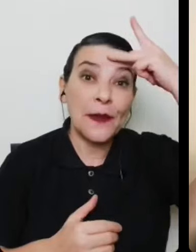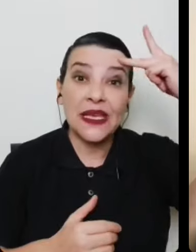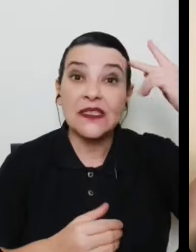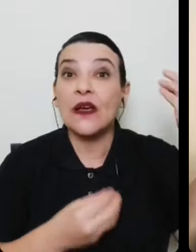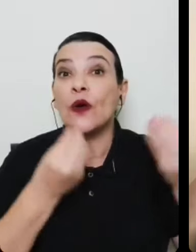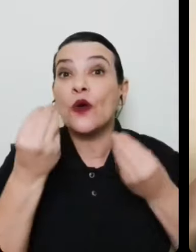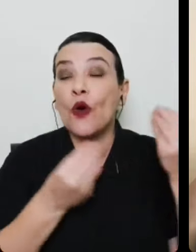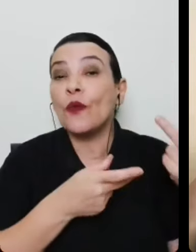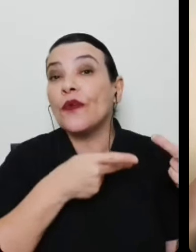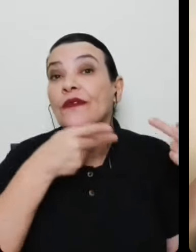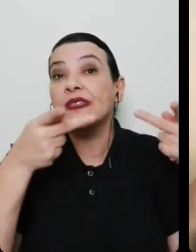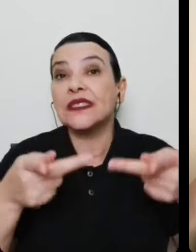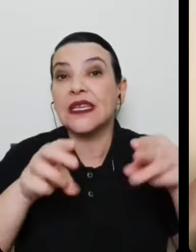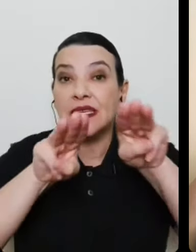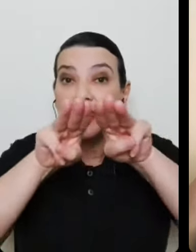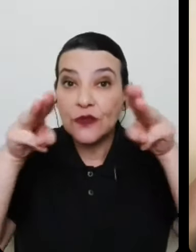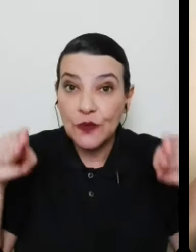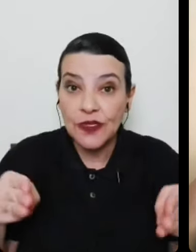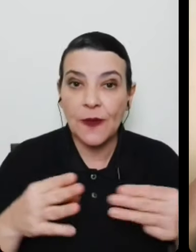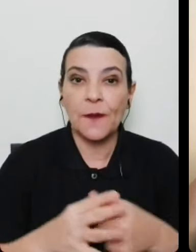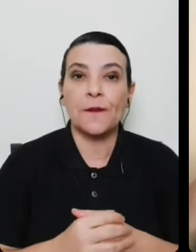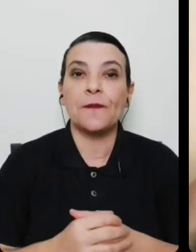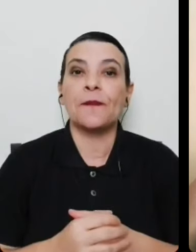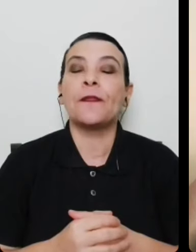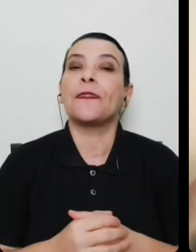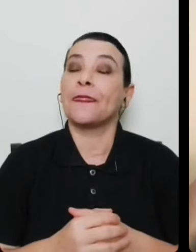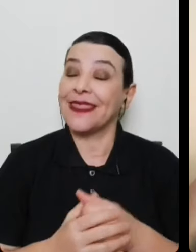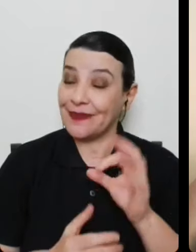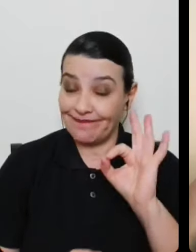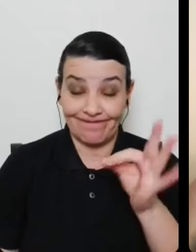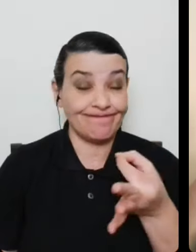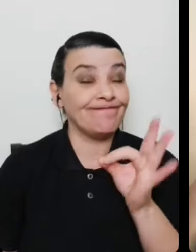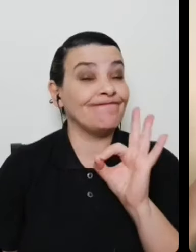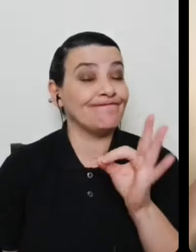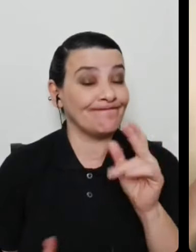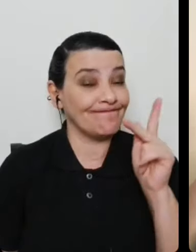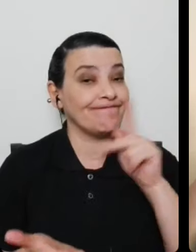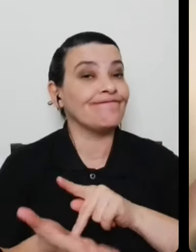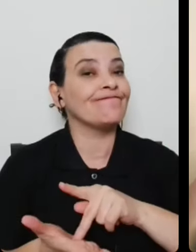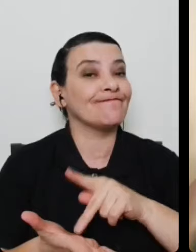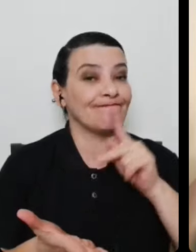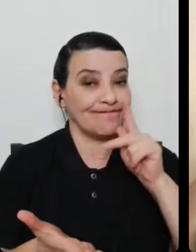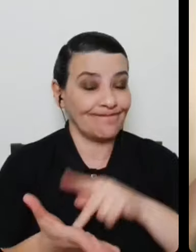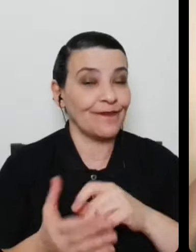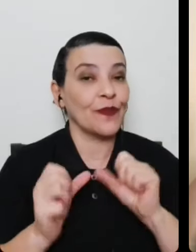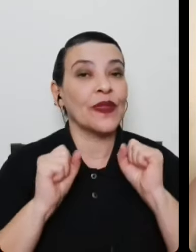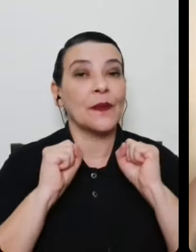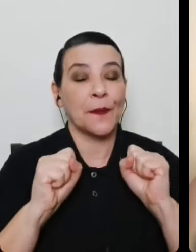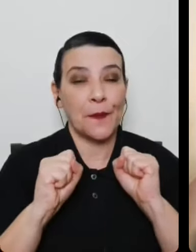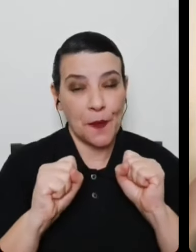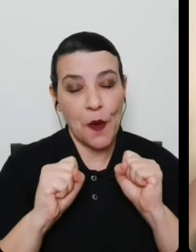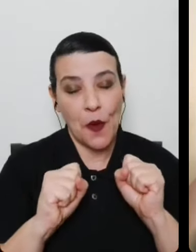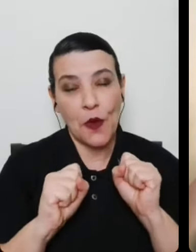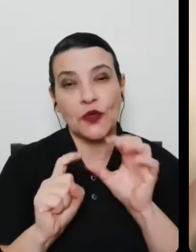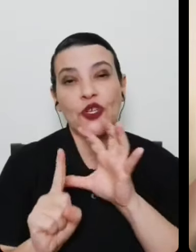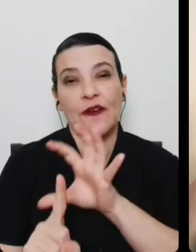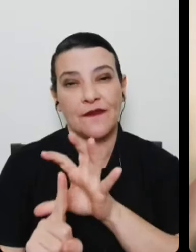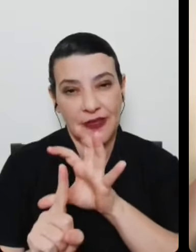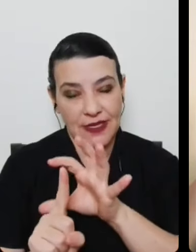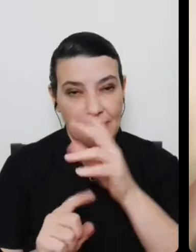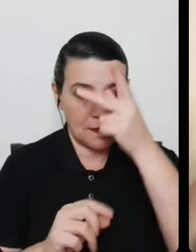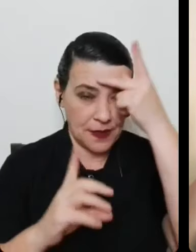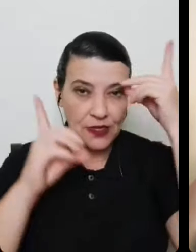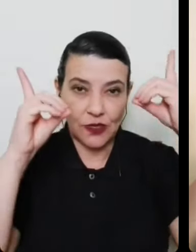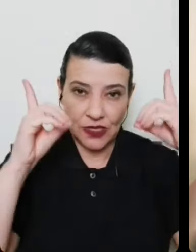visitante do museu, né? Impacta em várias relações que envolvam a pessoa com deficiência